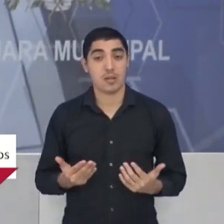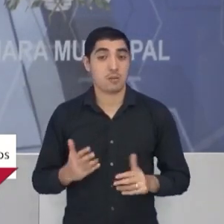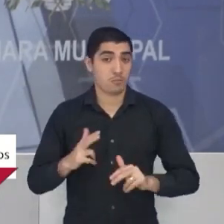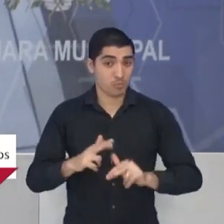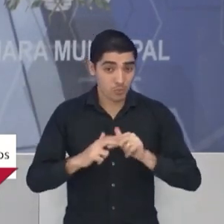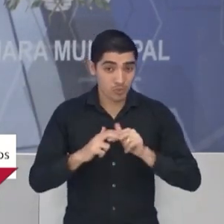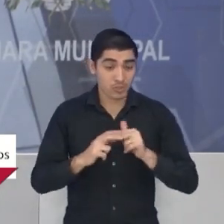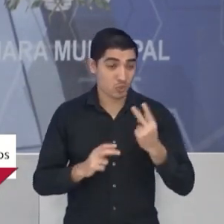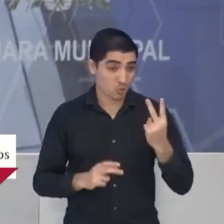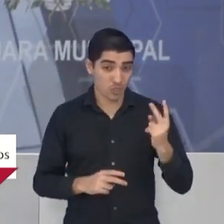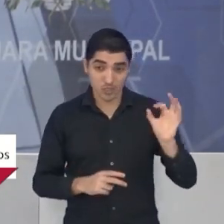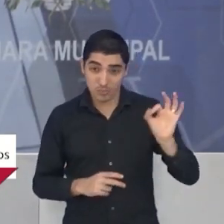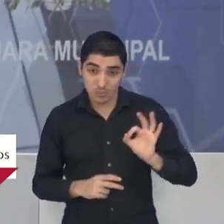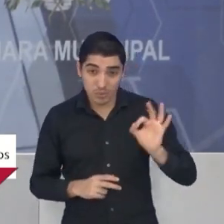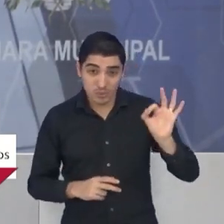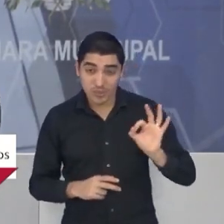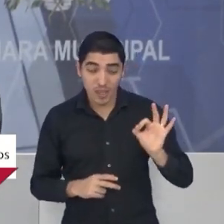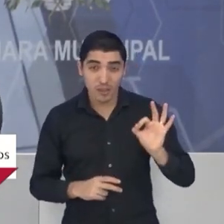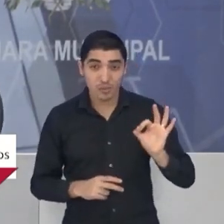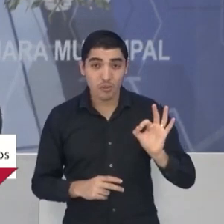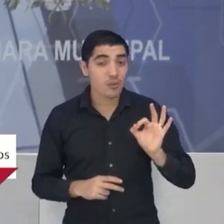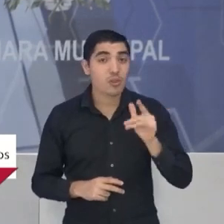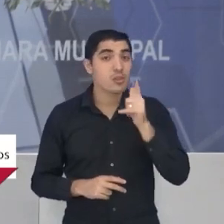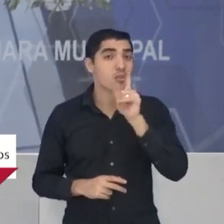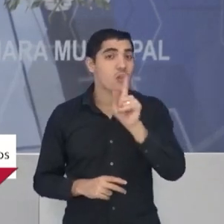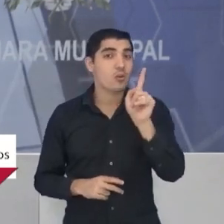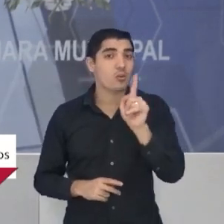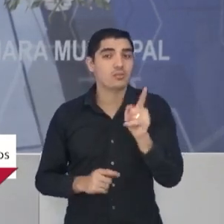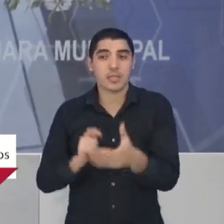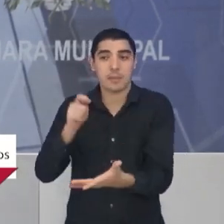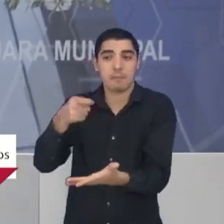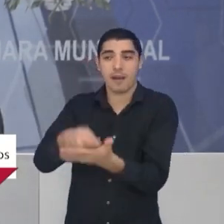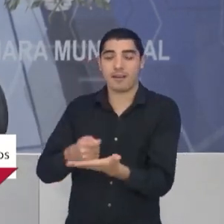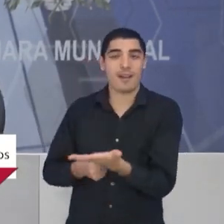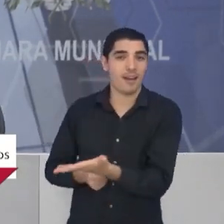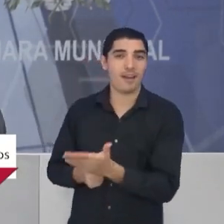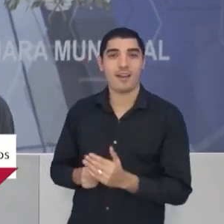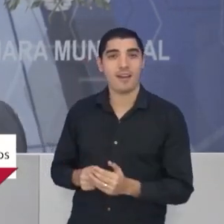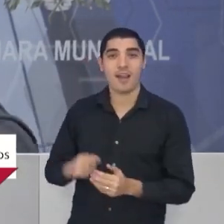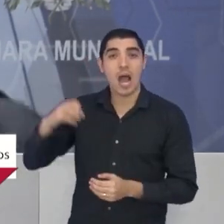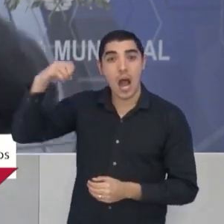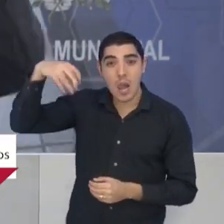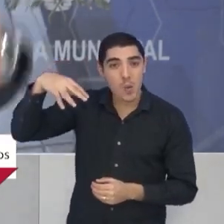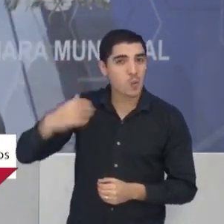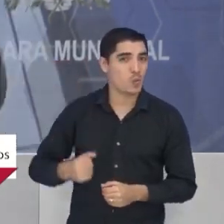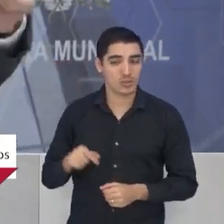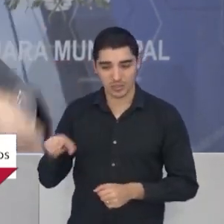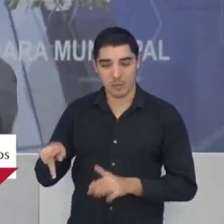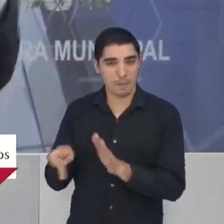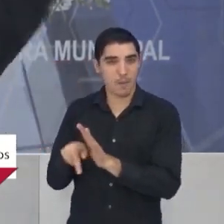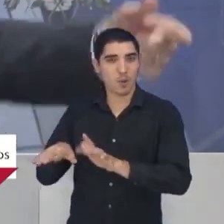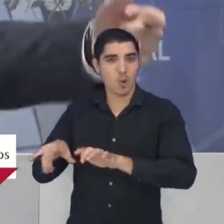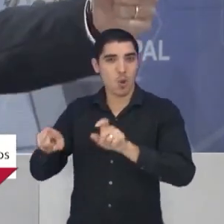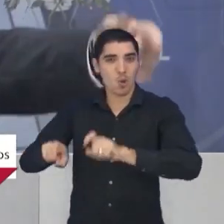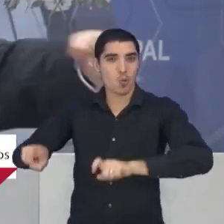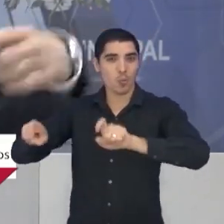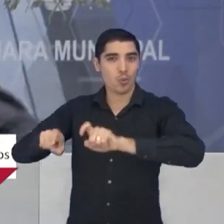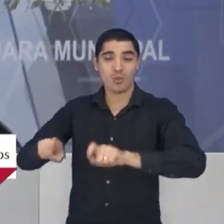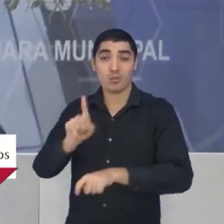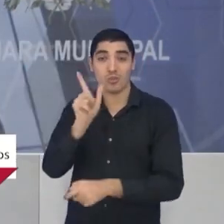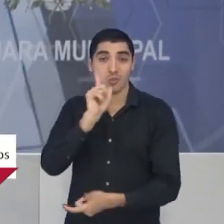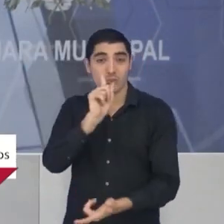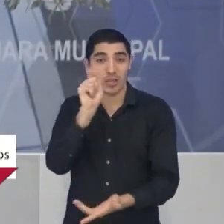paga não paga o uso da máquina não paga a luz que o computador onde o processo tá